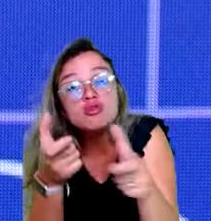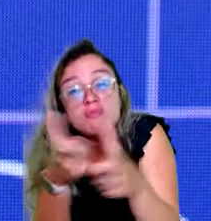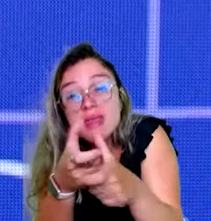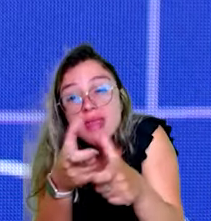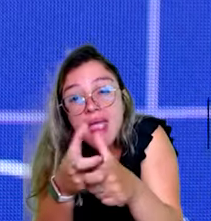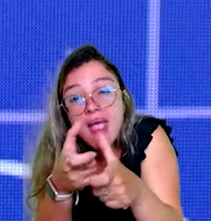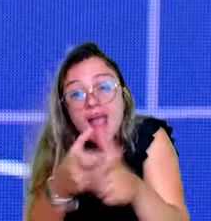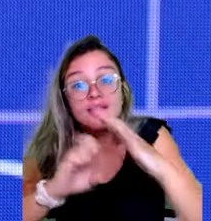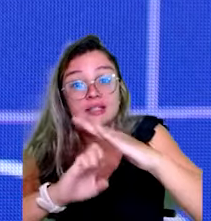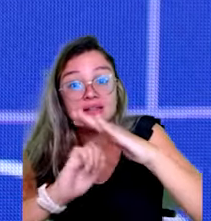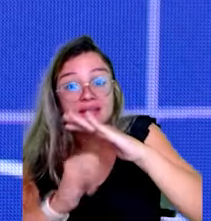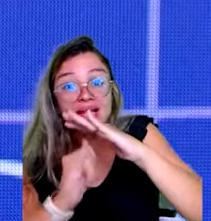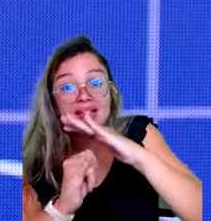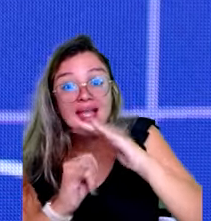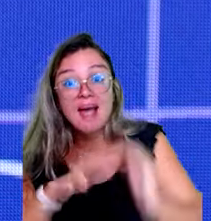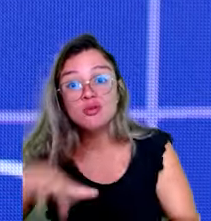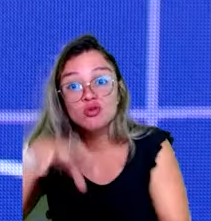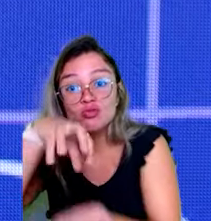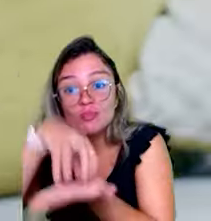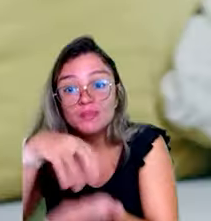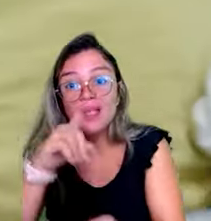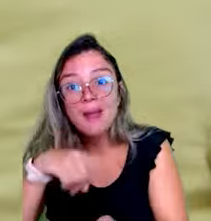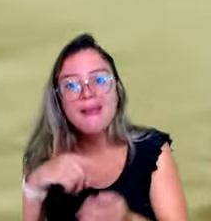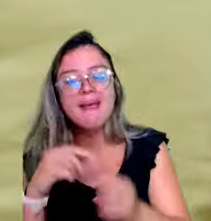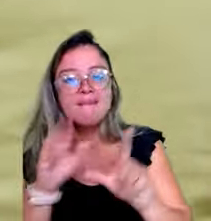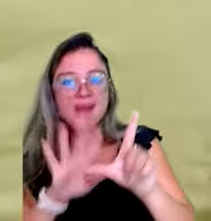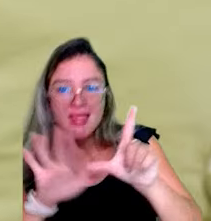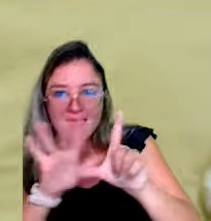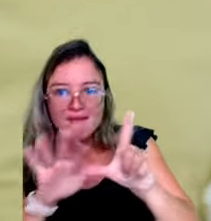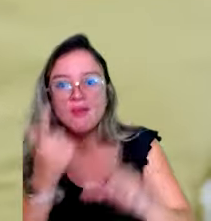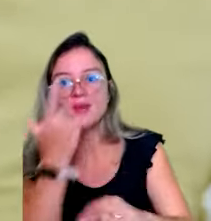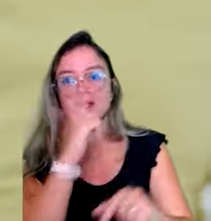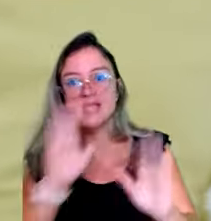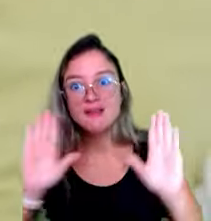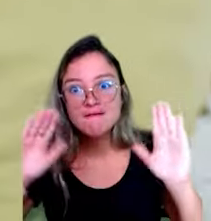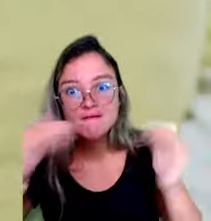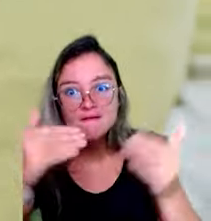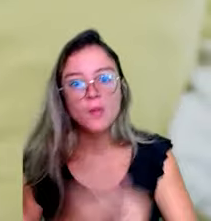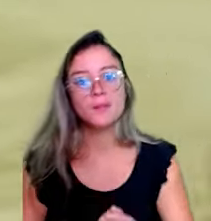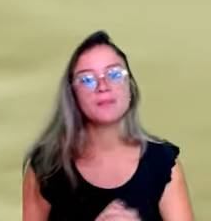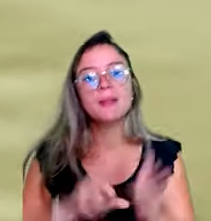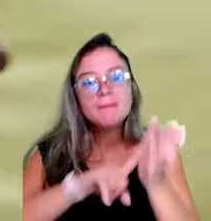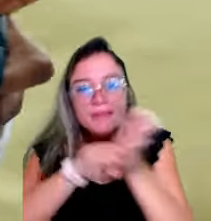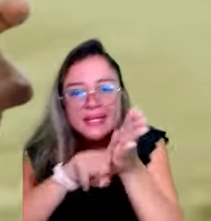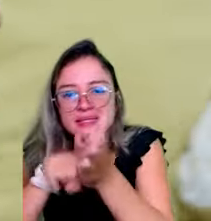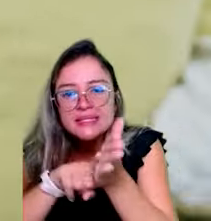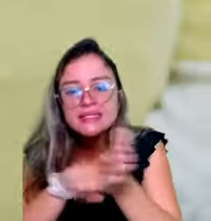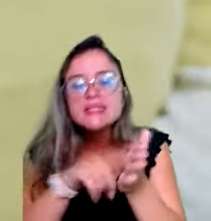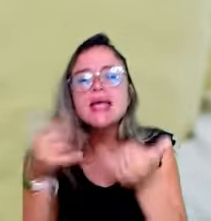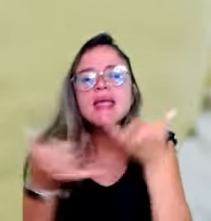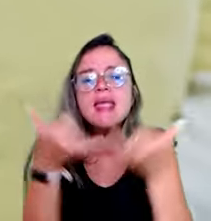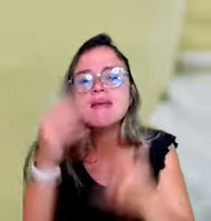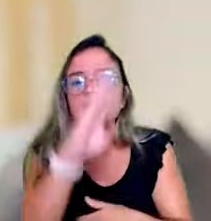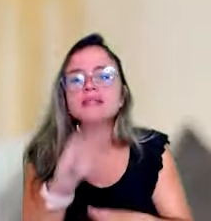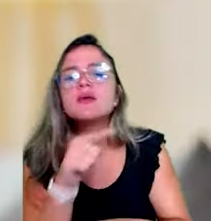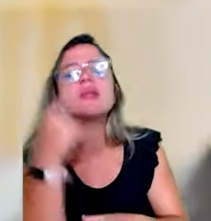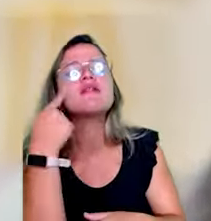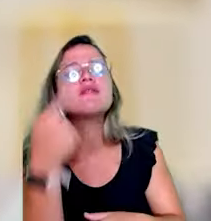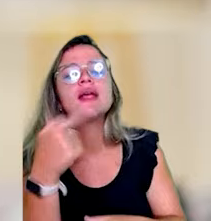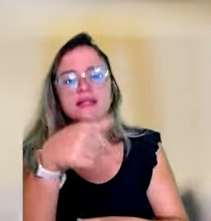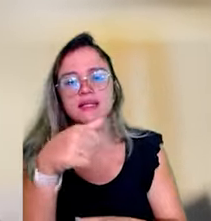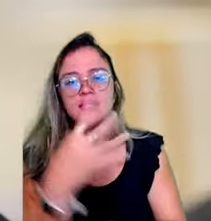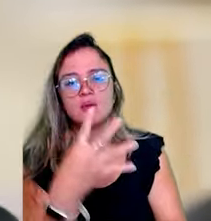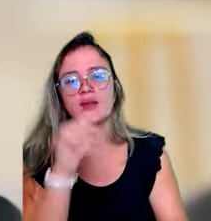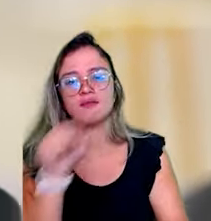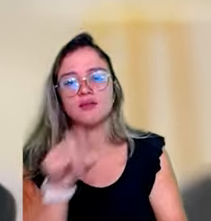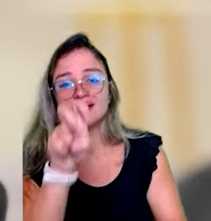startups, estúdios e plataformas focados no setor. A pesquisa Game Brasil aponta que 74,5% dos brasileiros